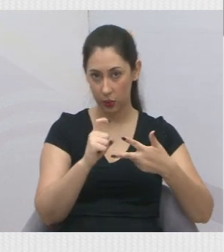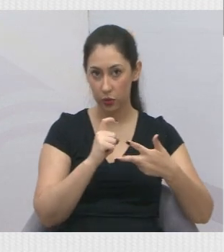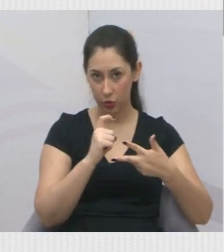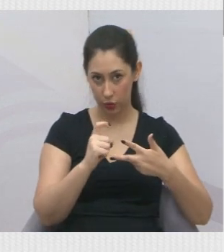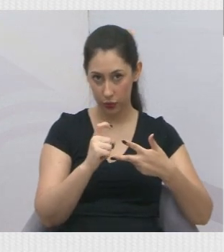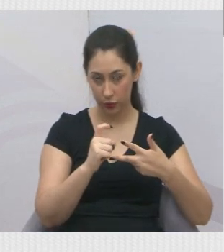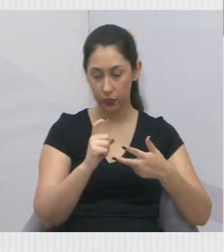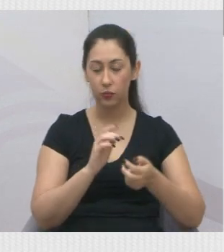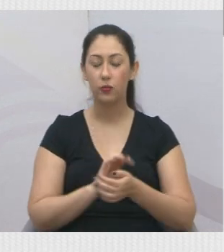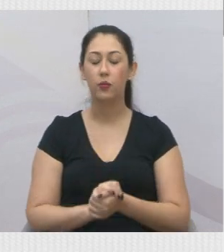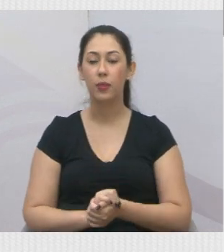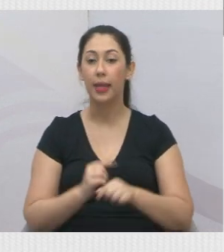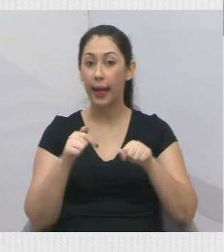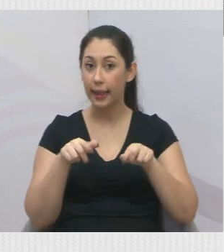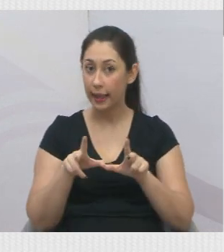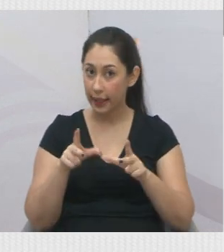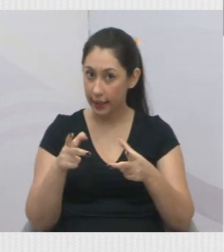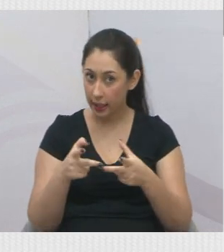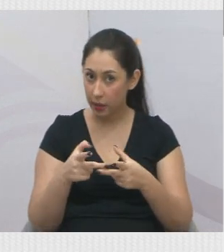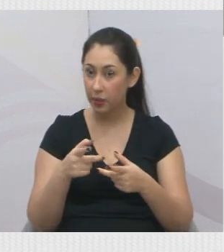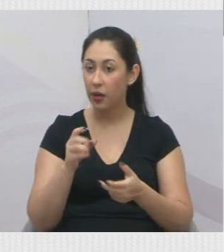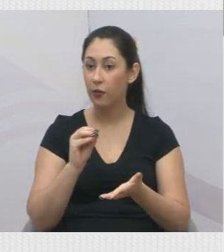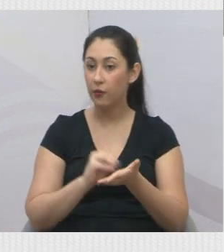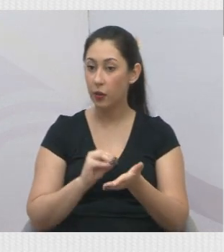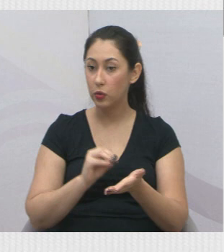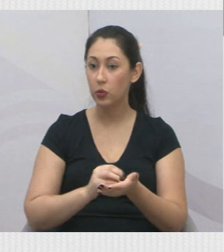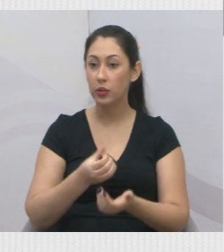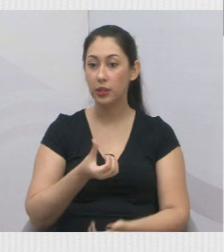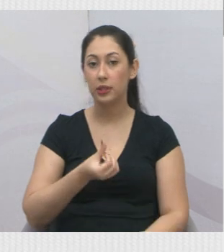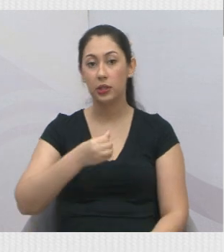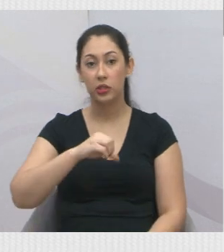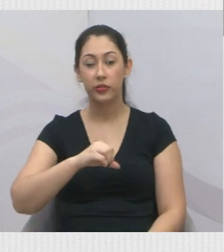R$ 50.950.381, o Executivo. Esta Casa deixou